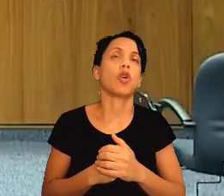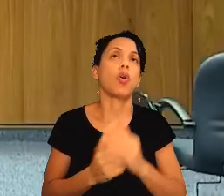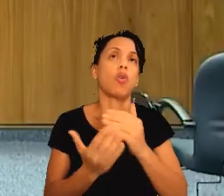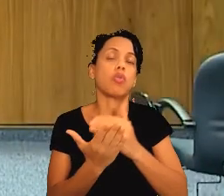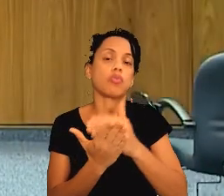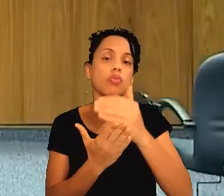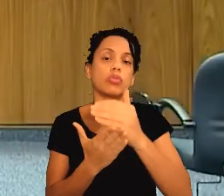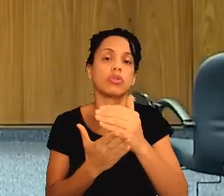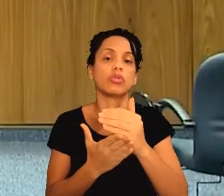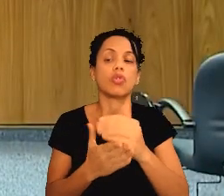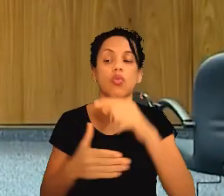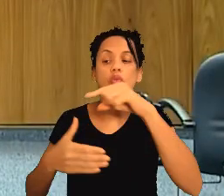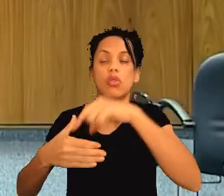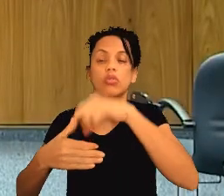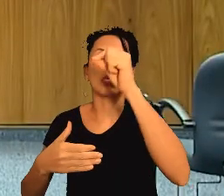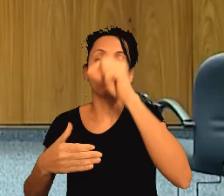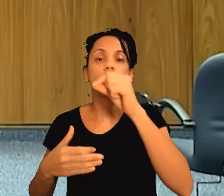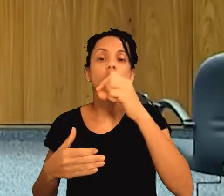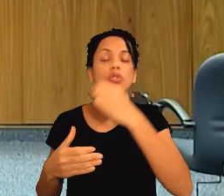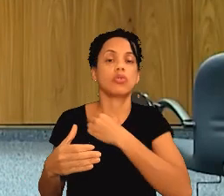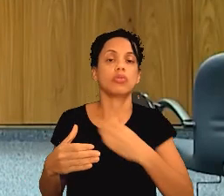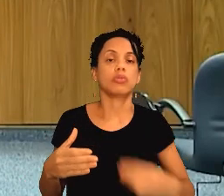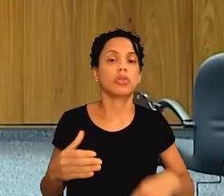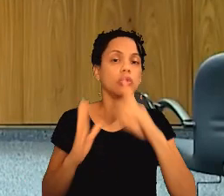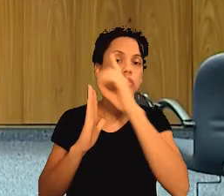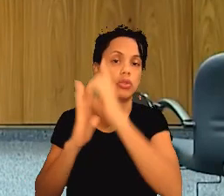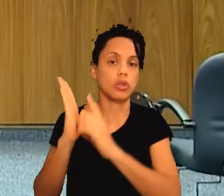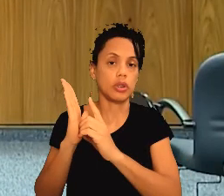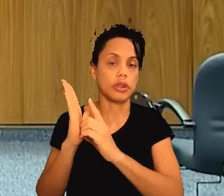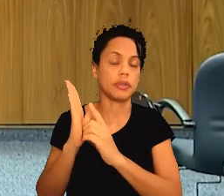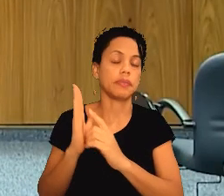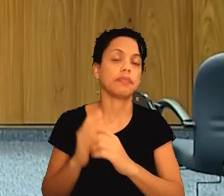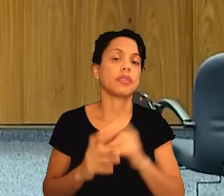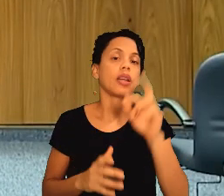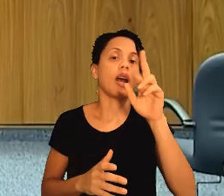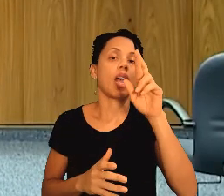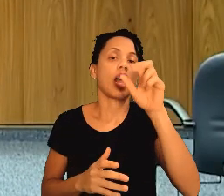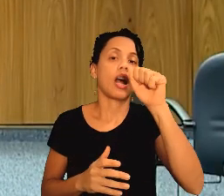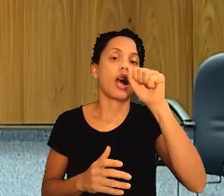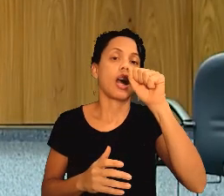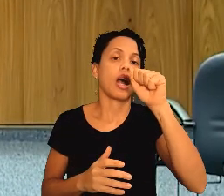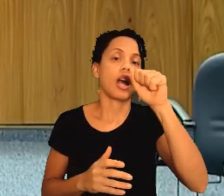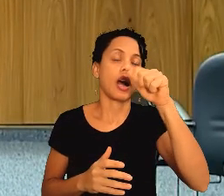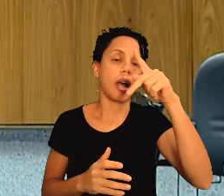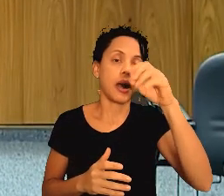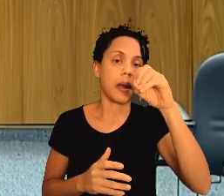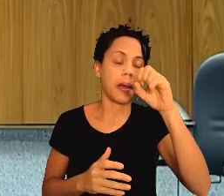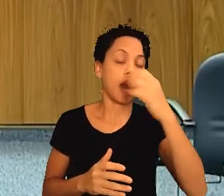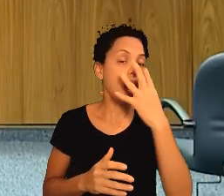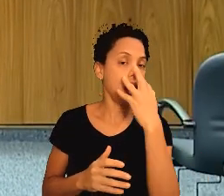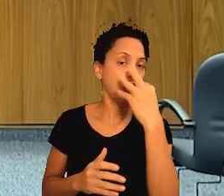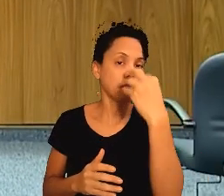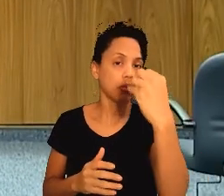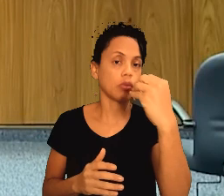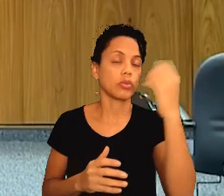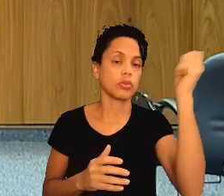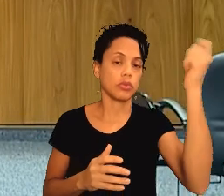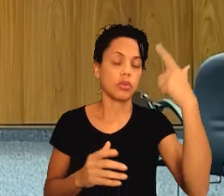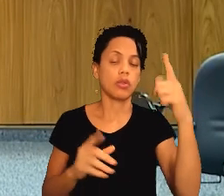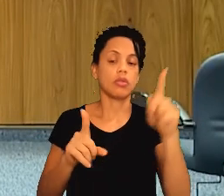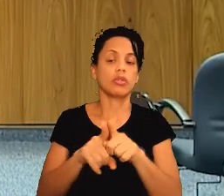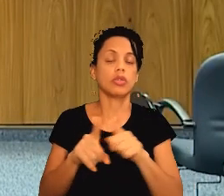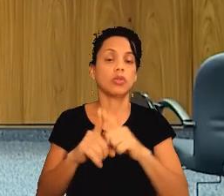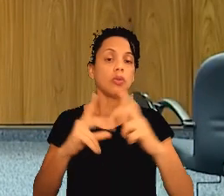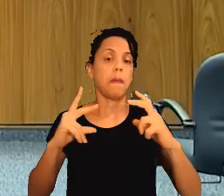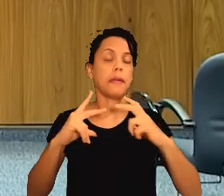começou com o voto do ministro Direito, no caso Raposa Serra do Sol, foi abusivamente, e que era um caso